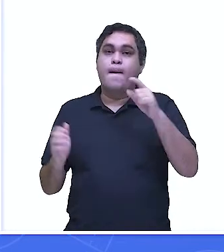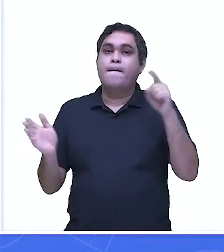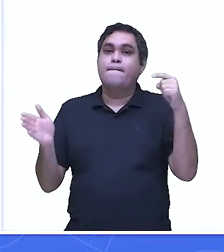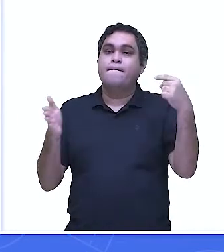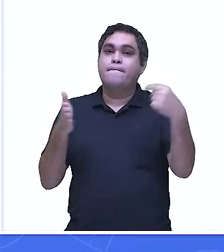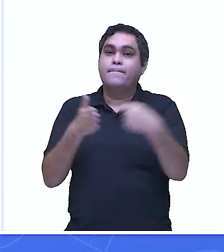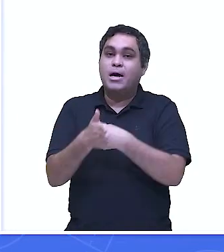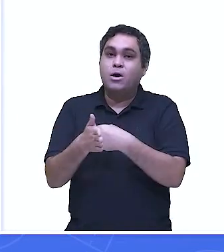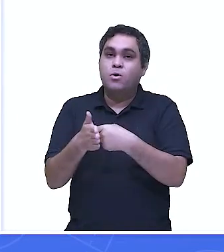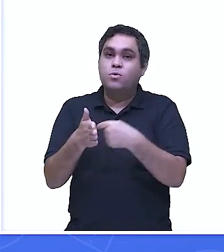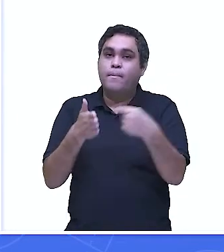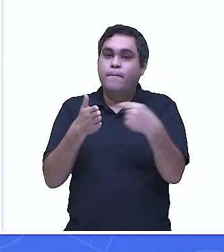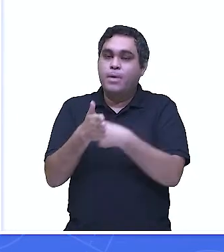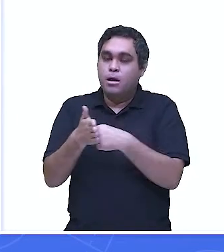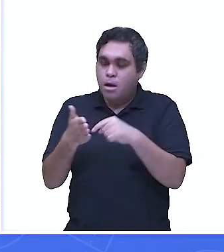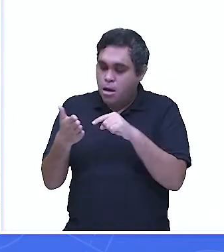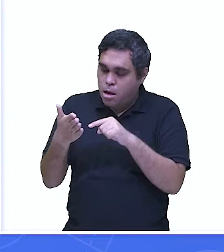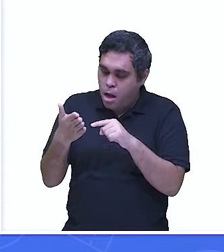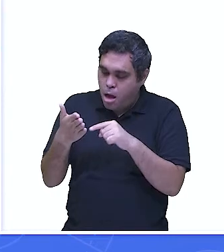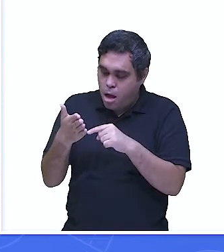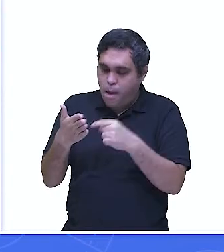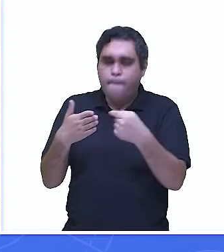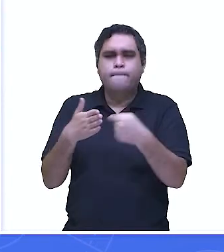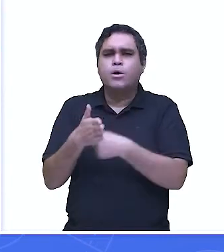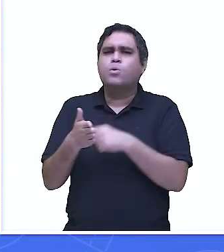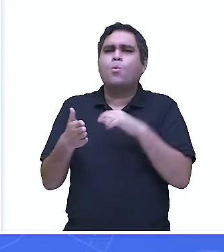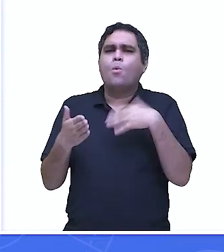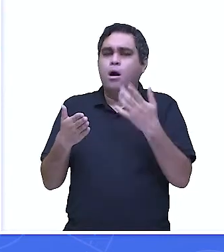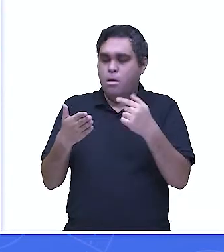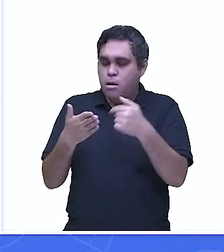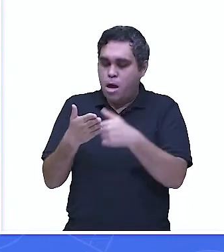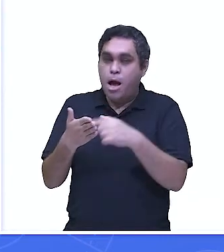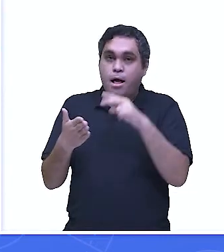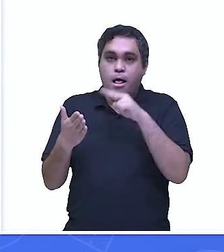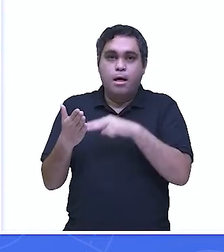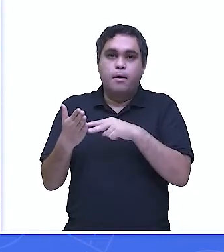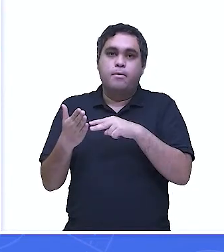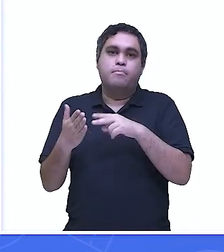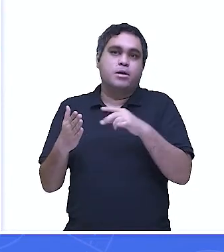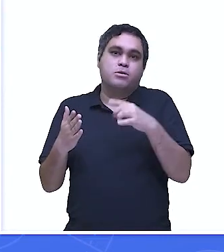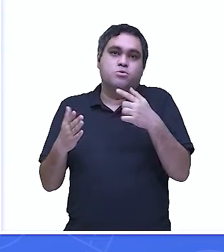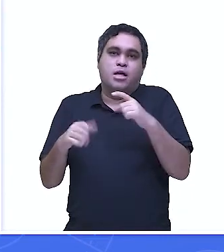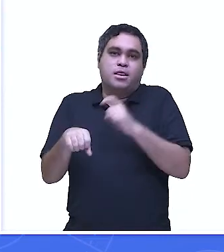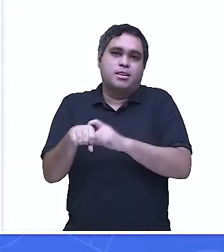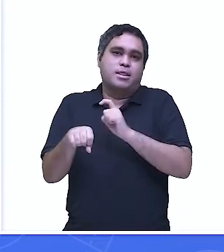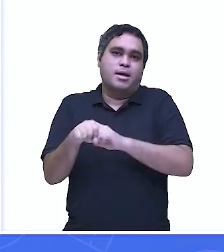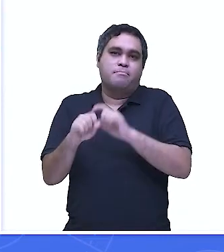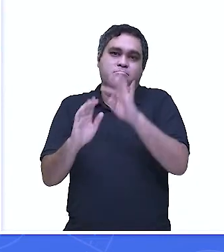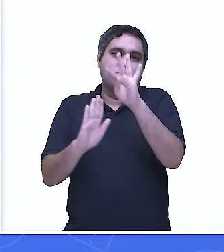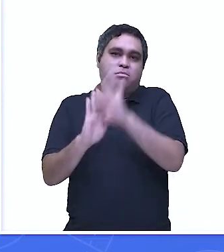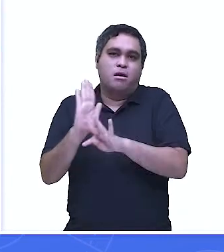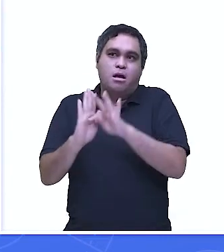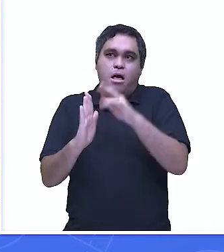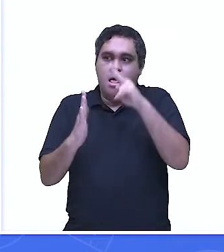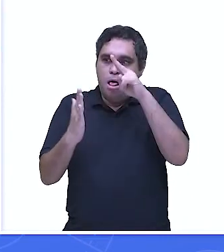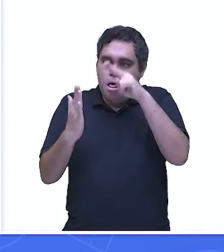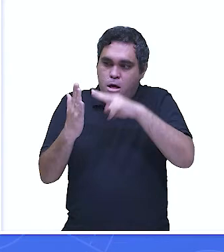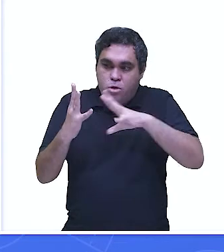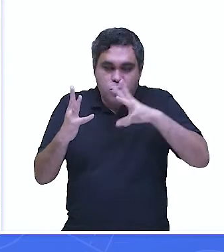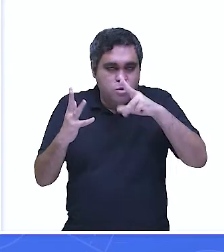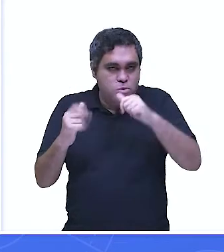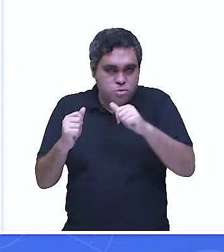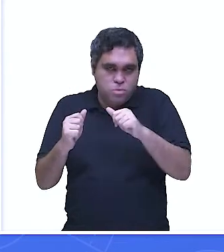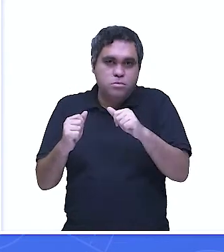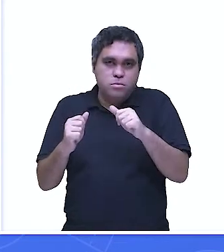precisa entender o que está se pedindo, porque a gente não tem tempo para ler textos. Essas técnicas servem inclusive para qualquer texto,